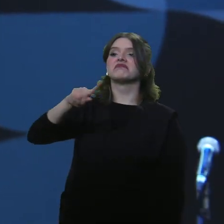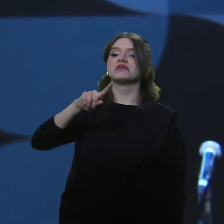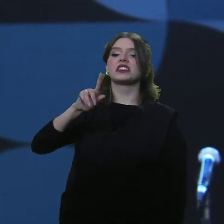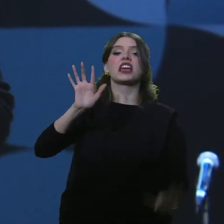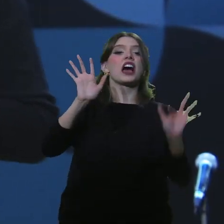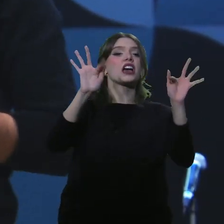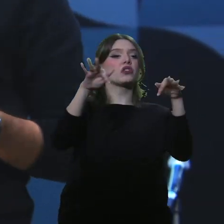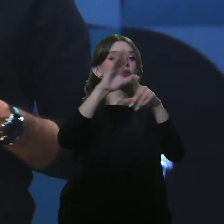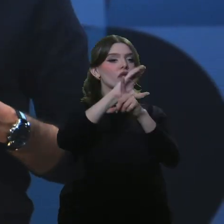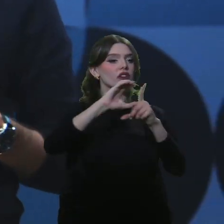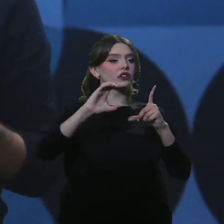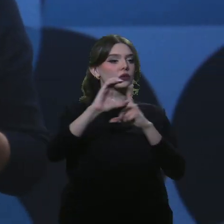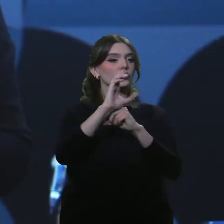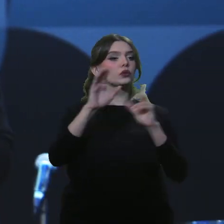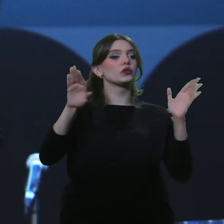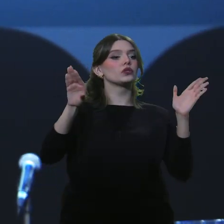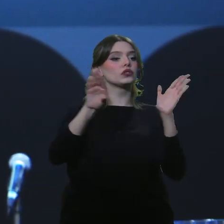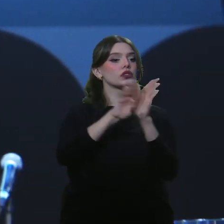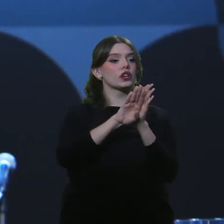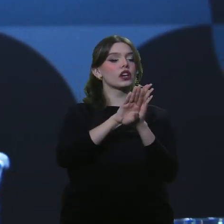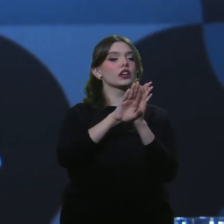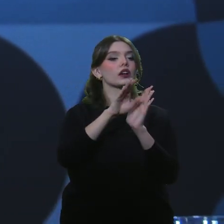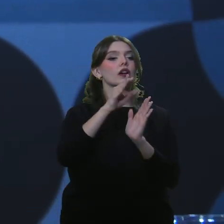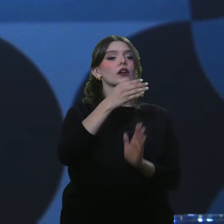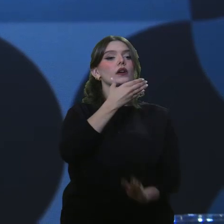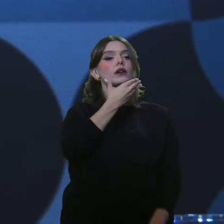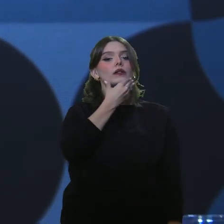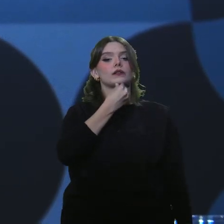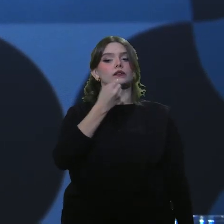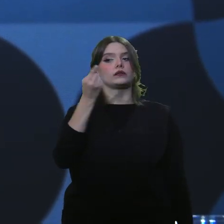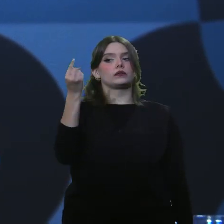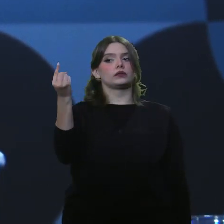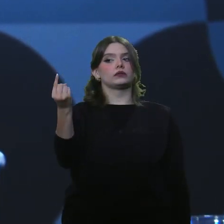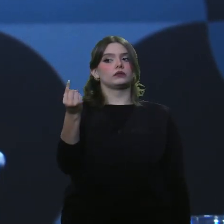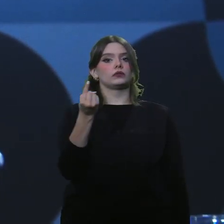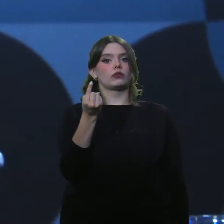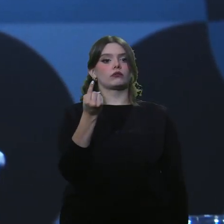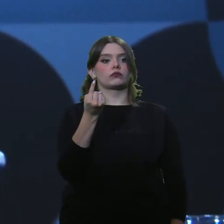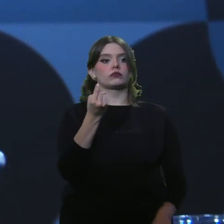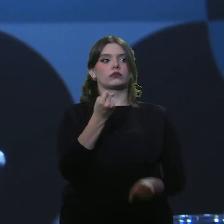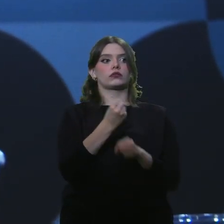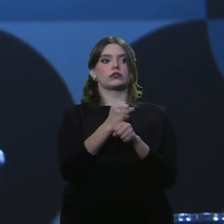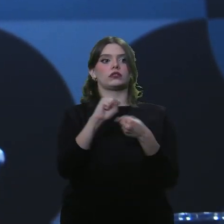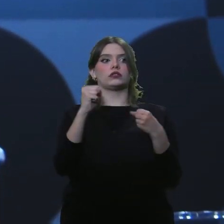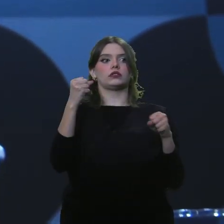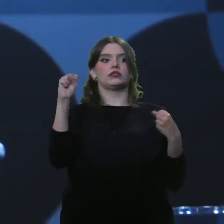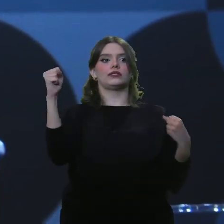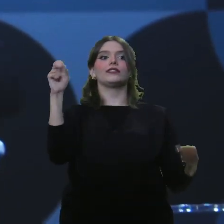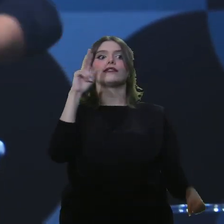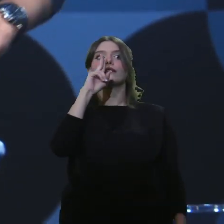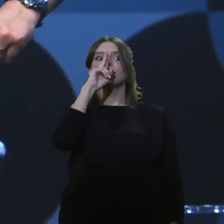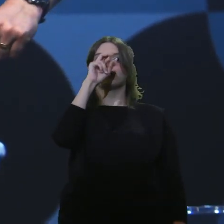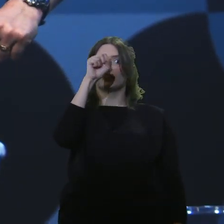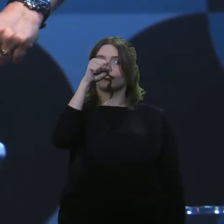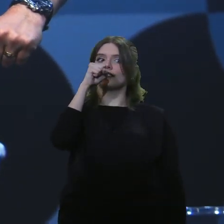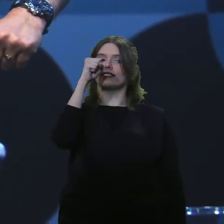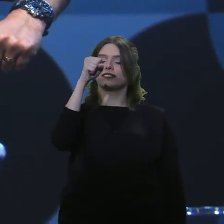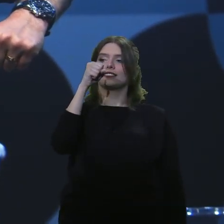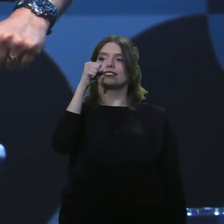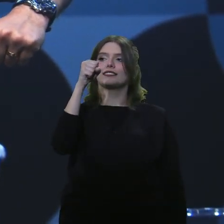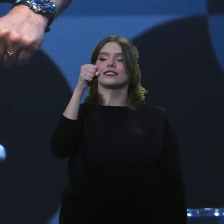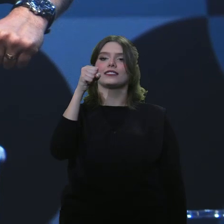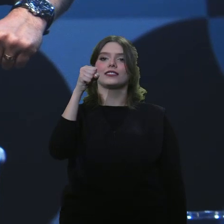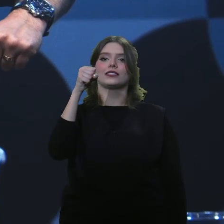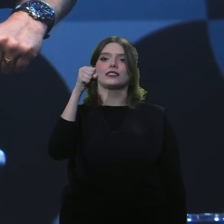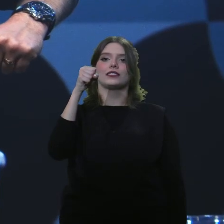no final do culto vem um irmão, grande, bem grande. O cara é um